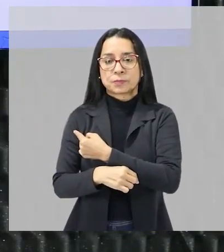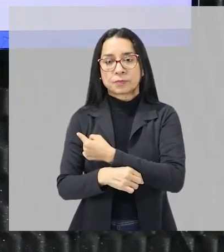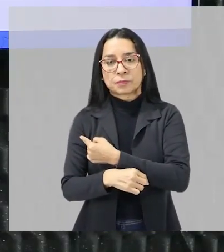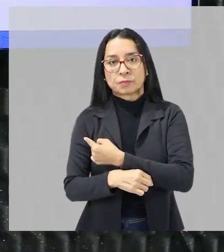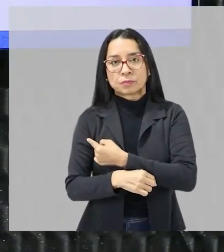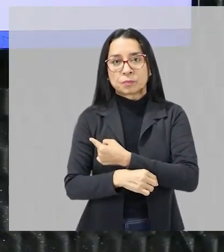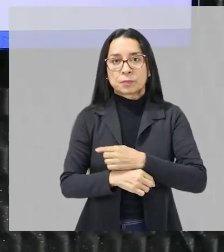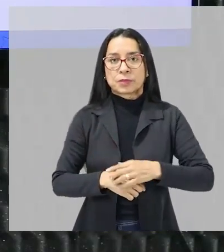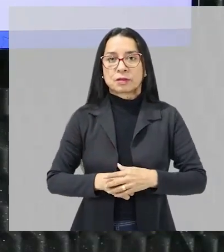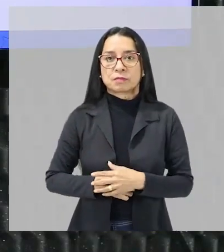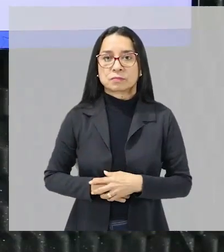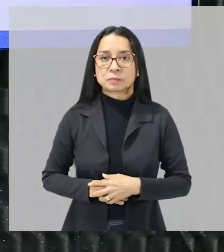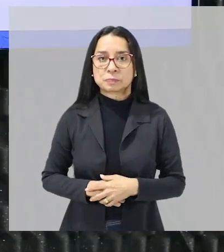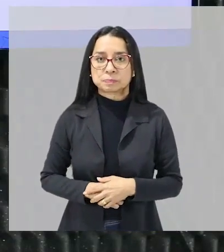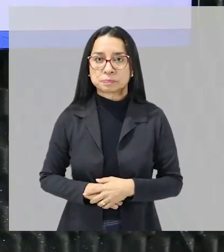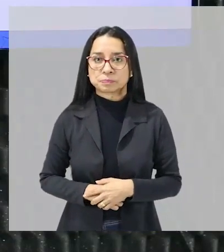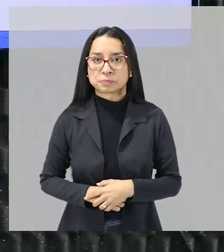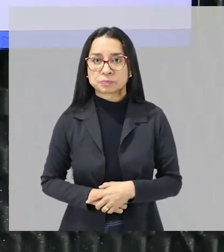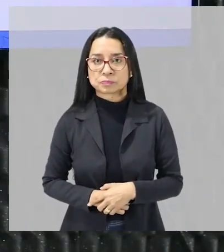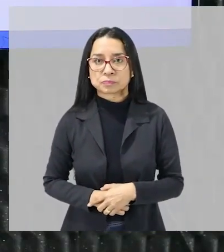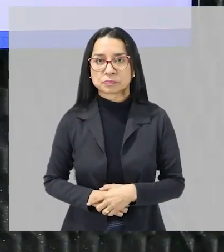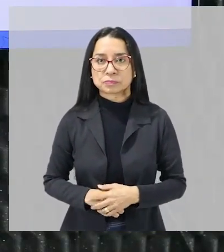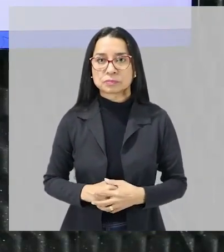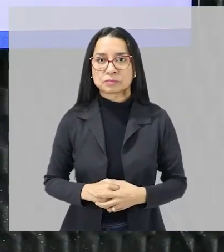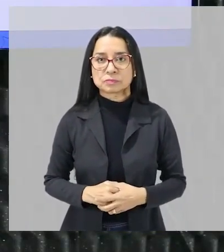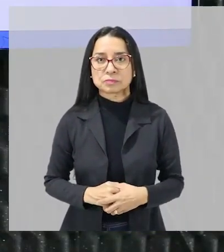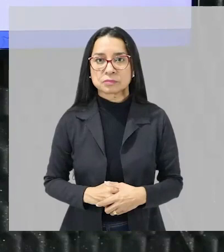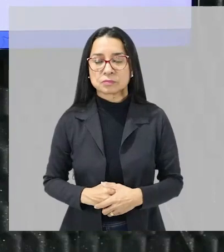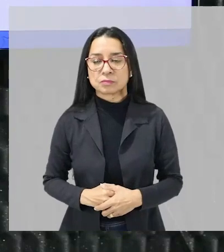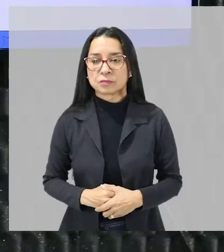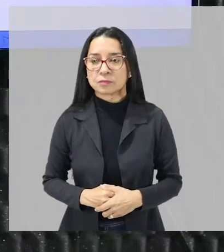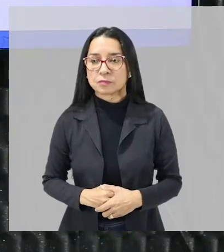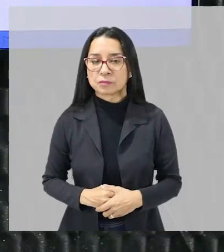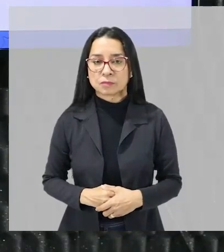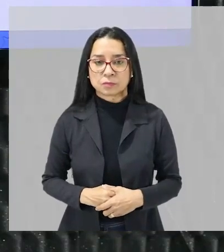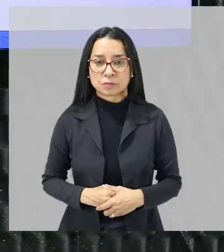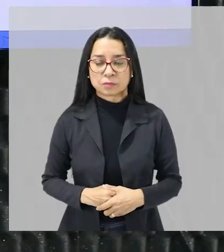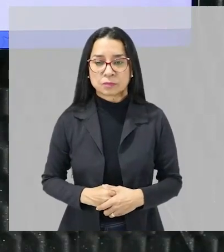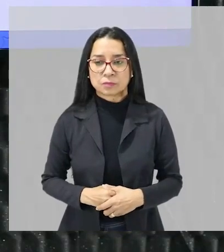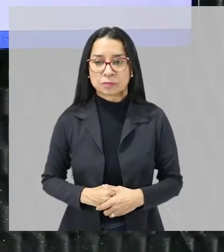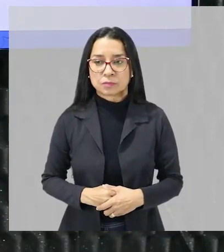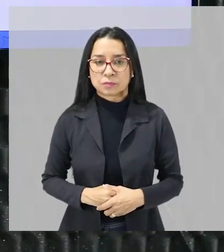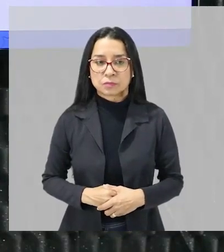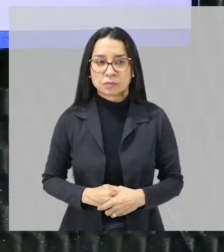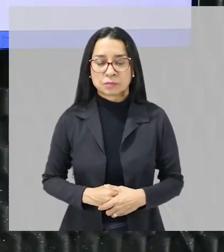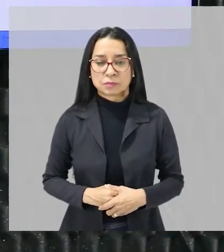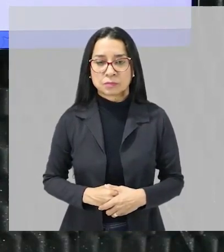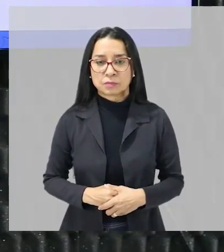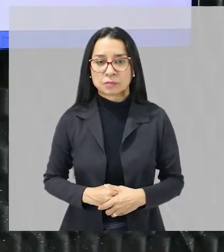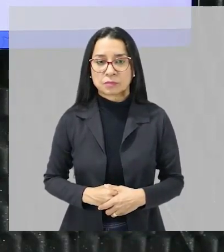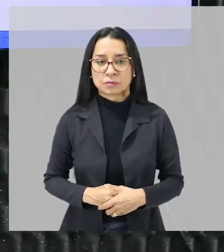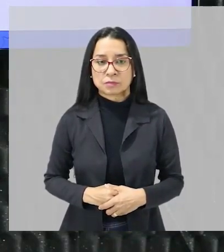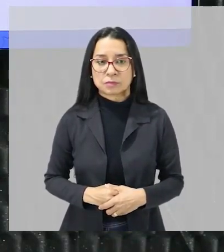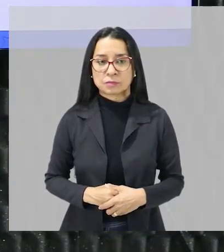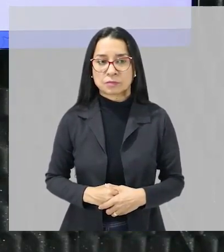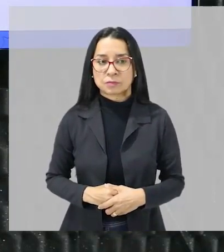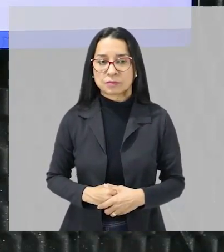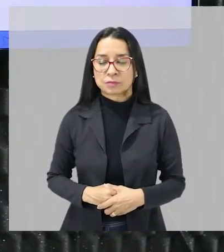revela percepções diferentes sobre determinadas situações cotidianas. Aí você vai